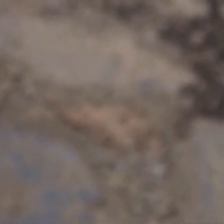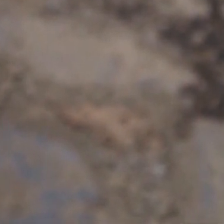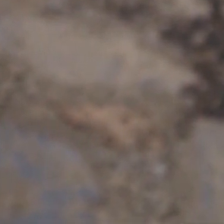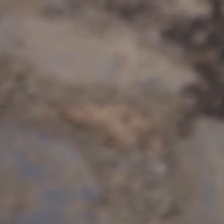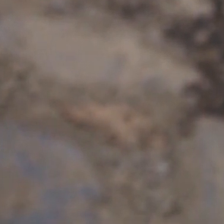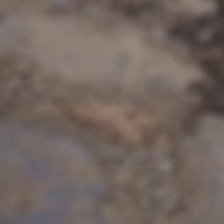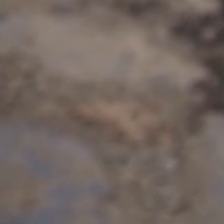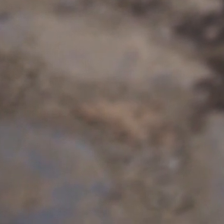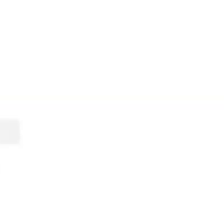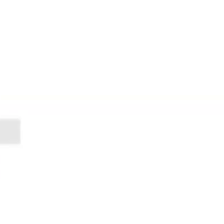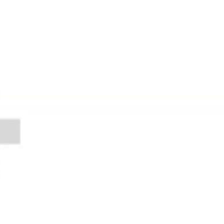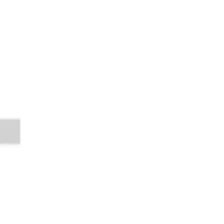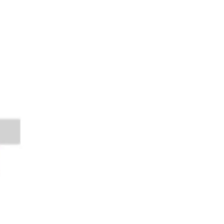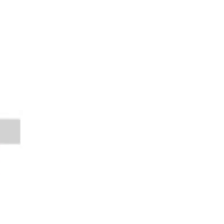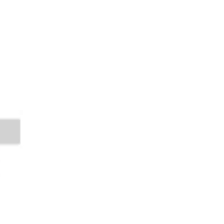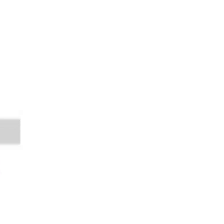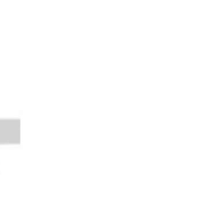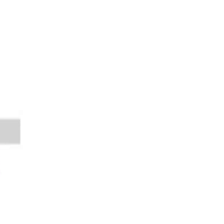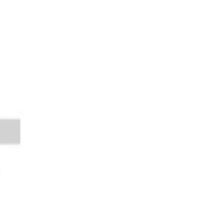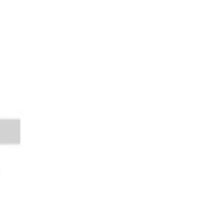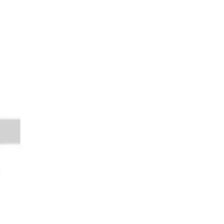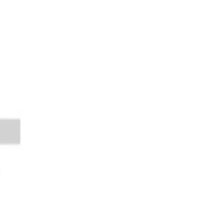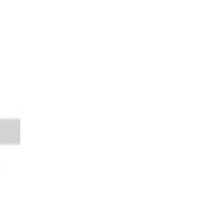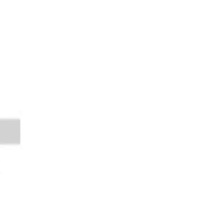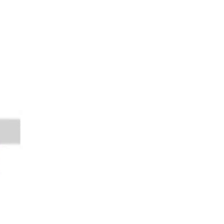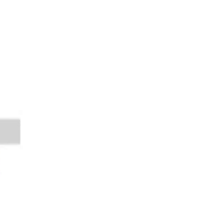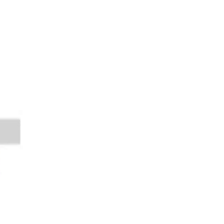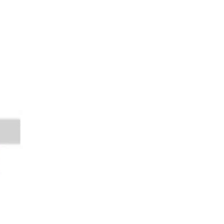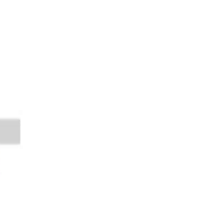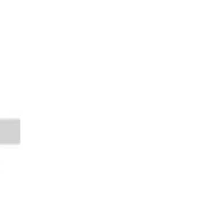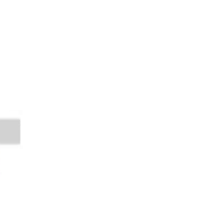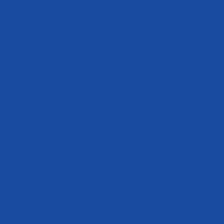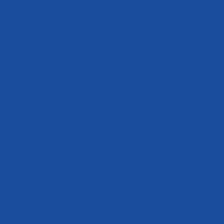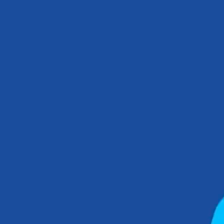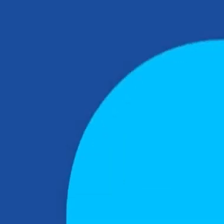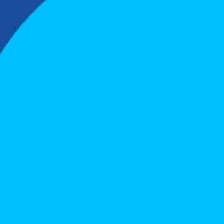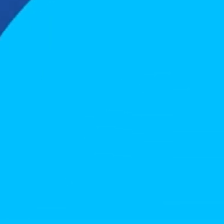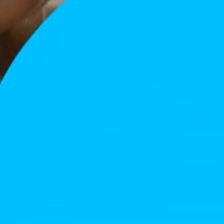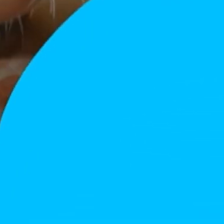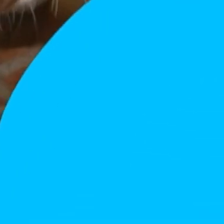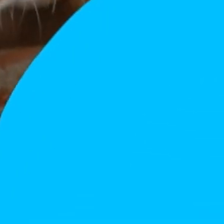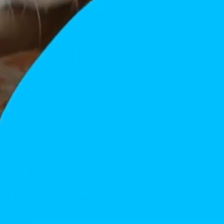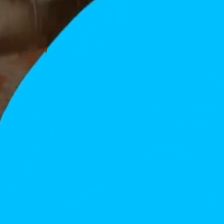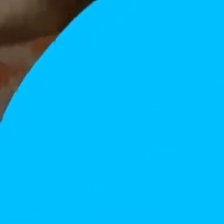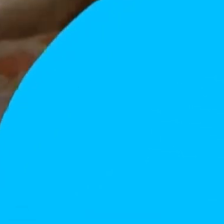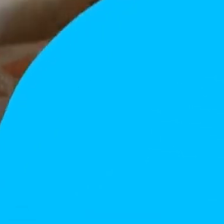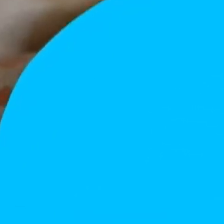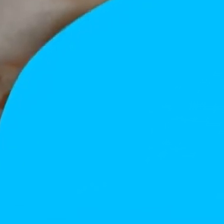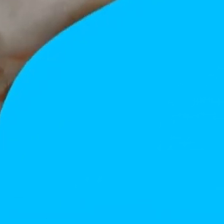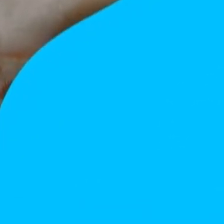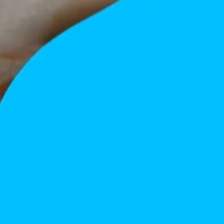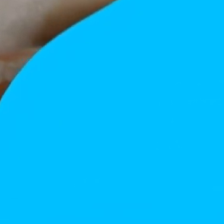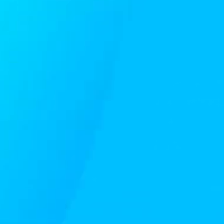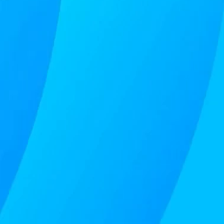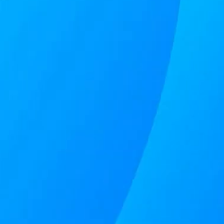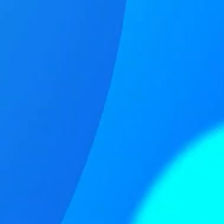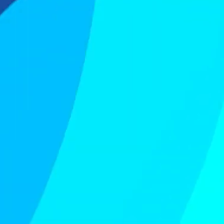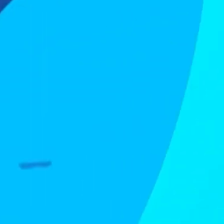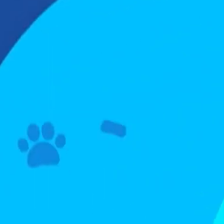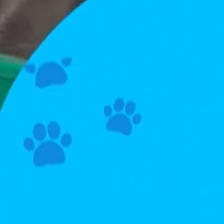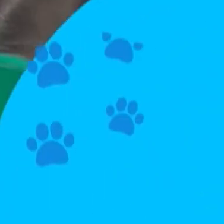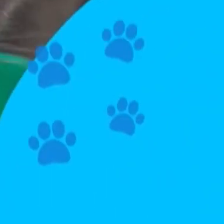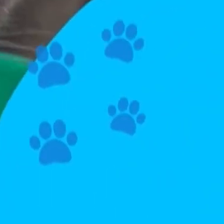e vacinado, pronto para te fazer companhia. Leônidas é um gato adulto de porte médio, com pelagem